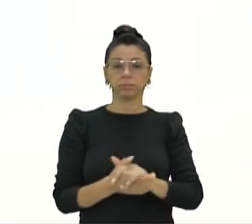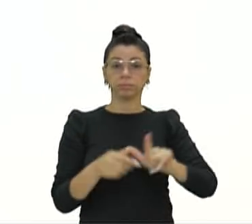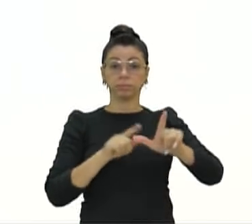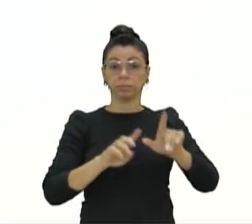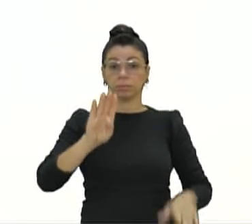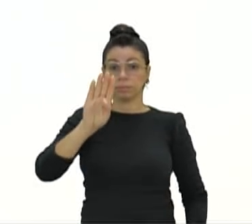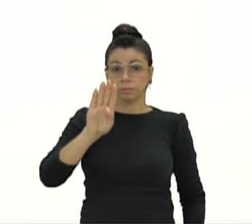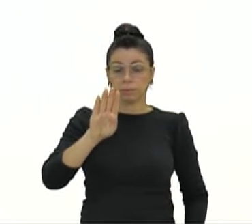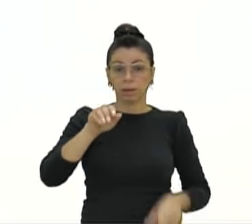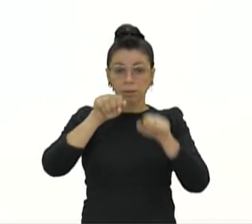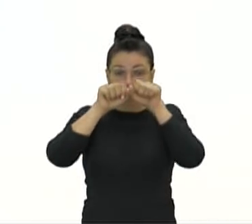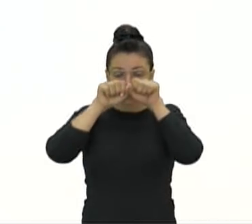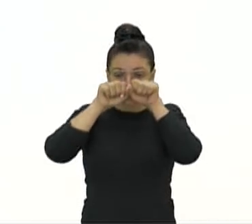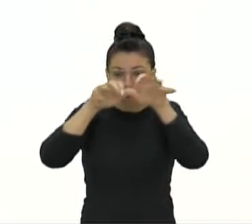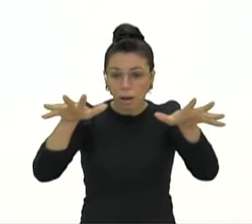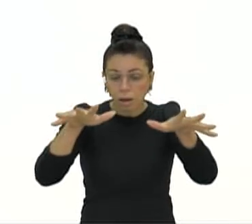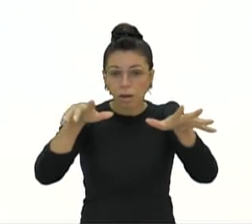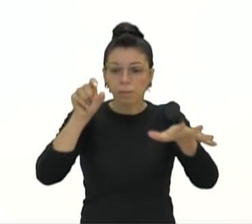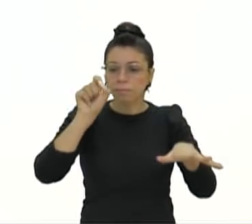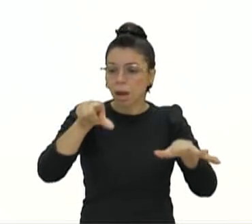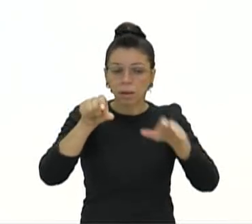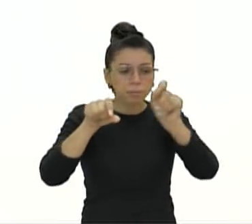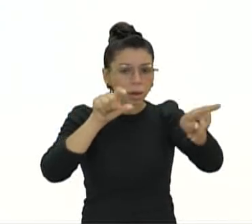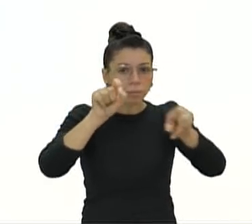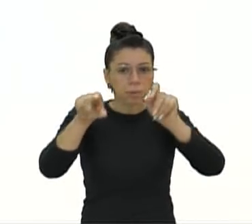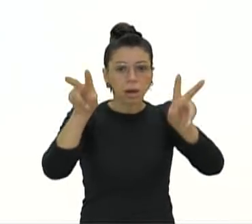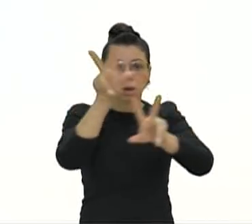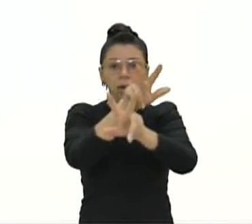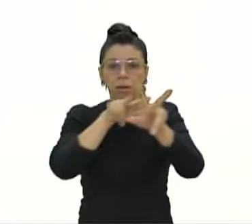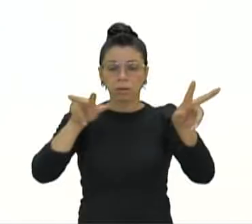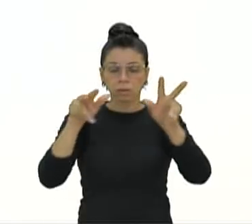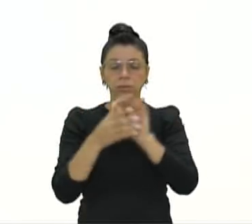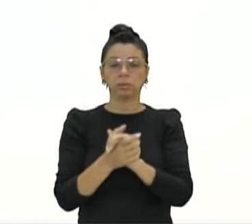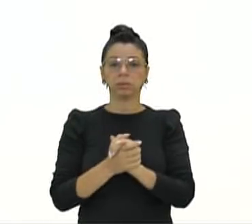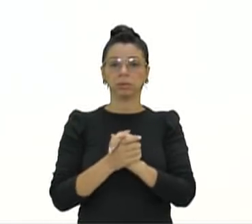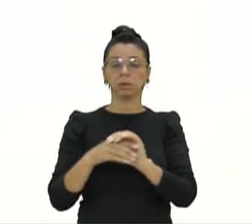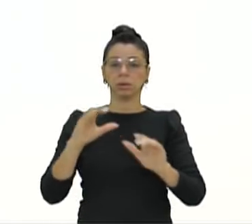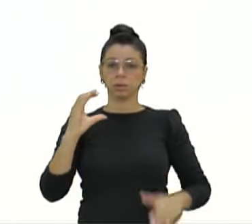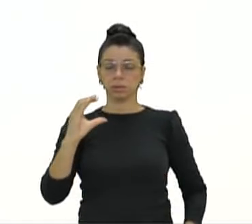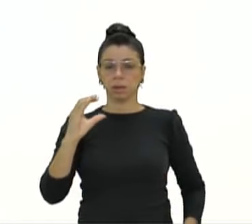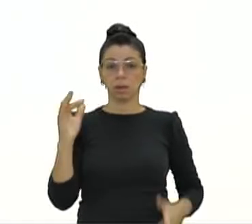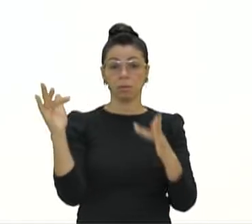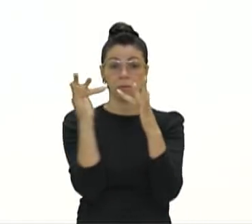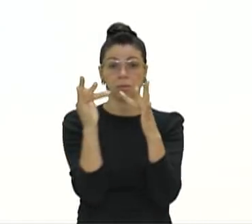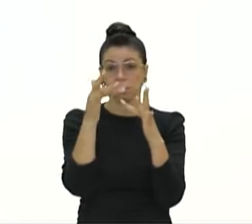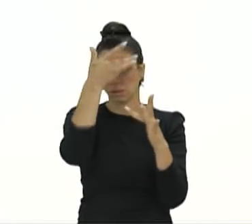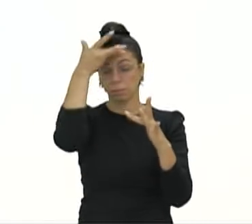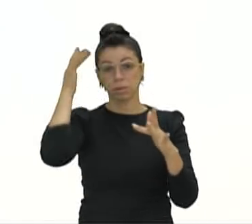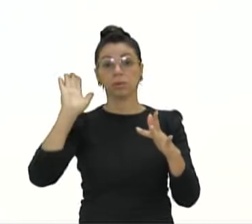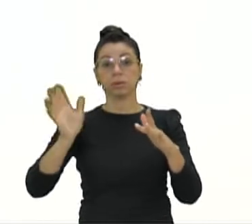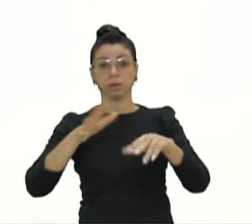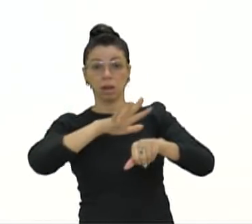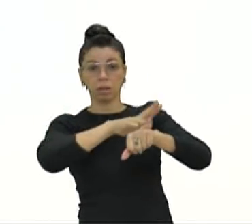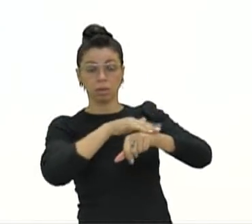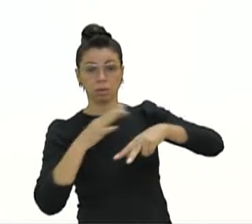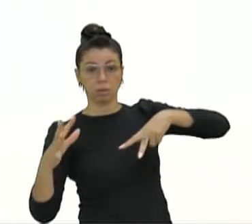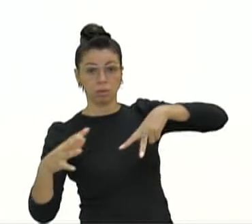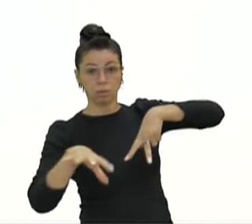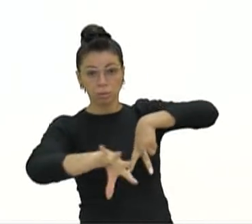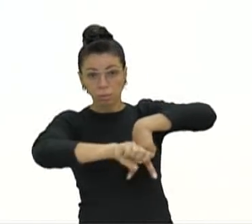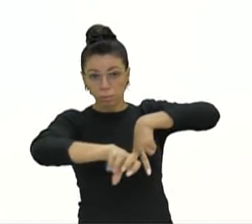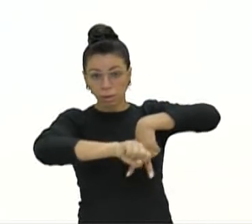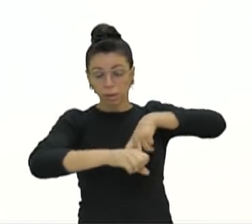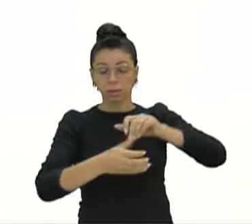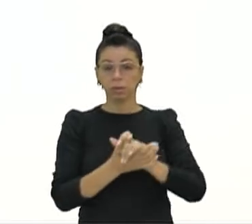gotículas suspensas no ar. Letra C, contato com pessoas infectadas. E a letra D, contato